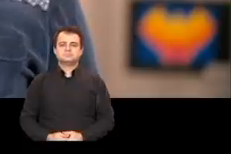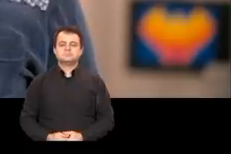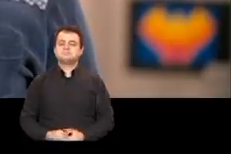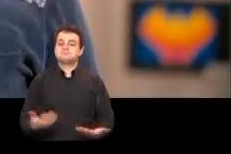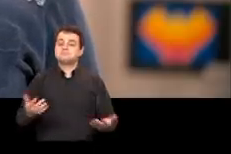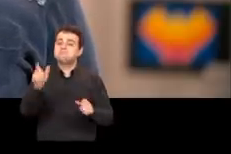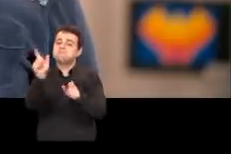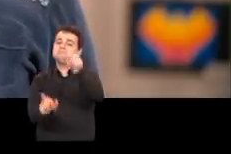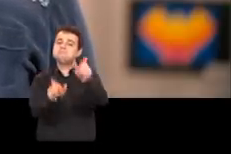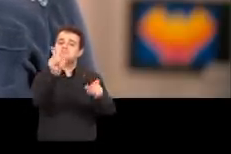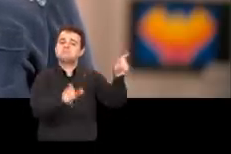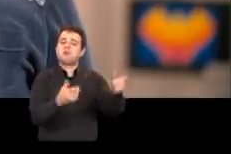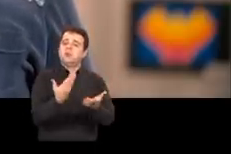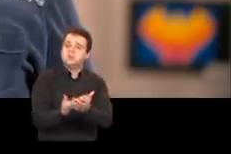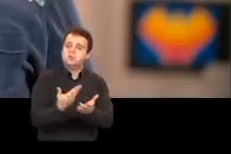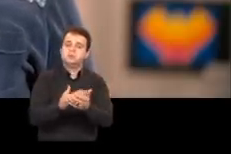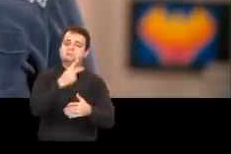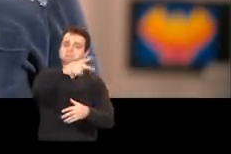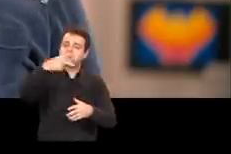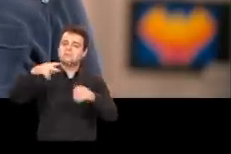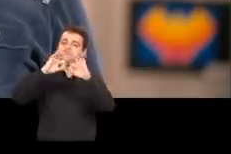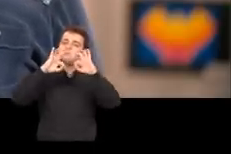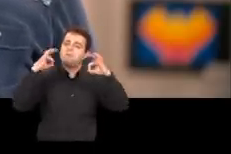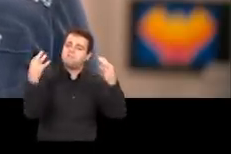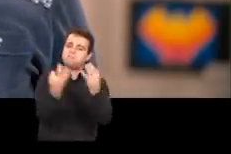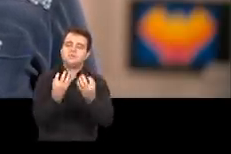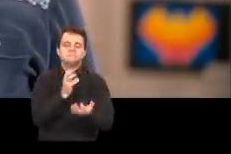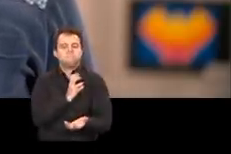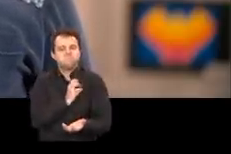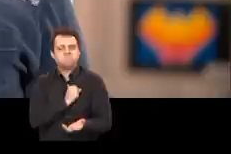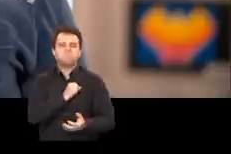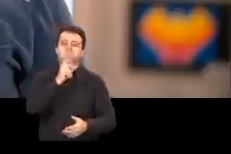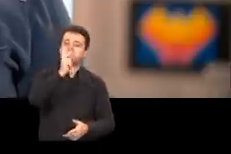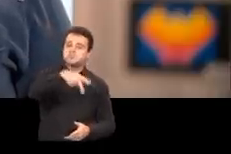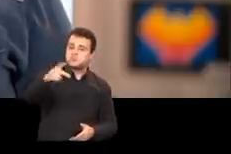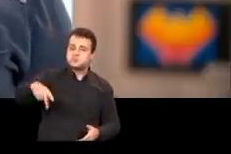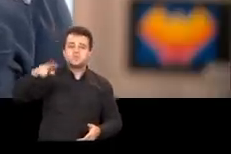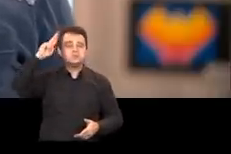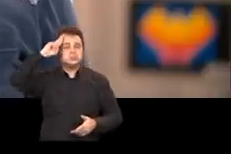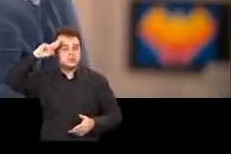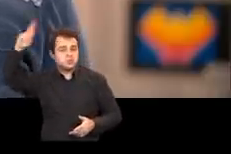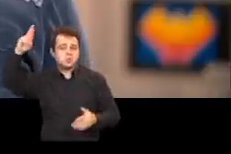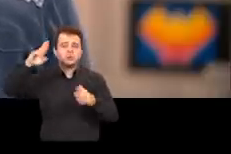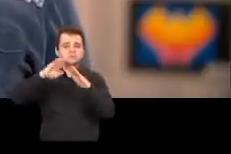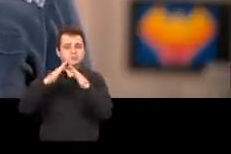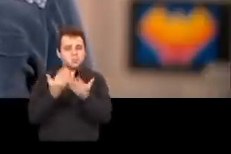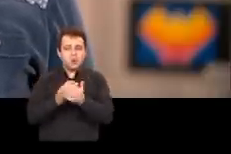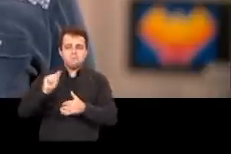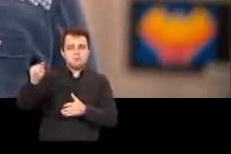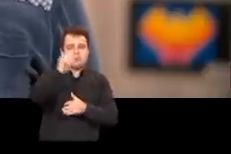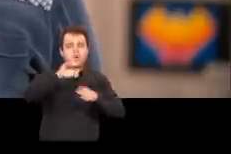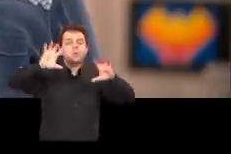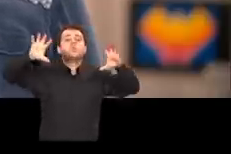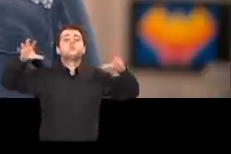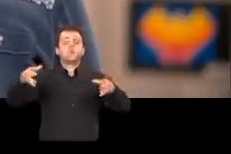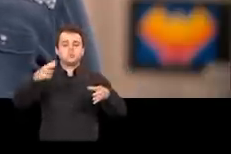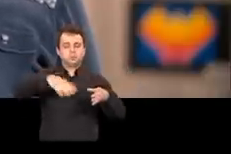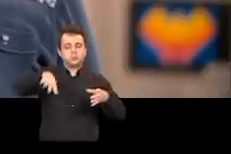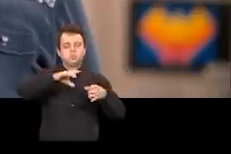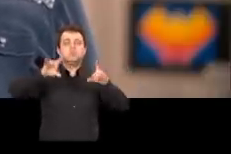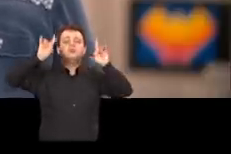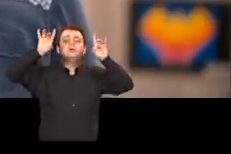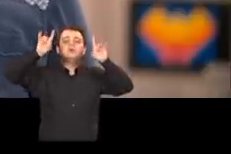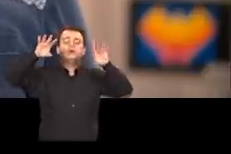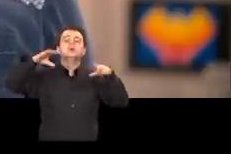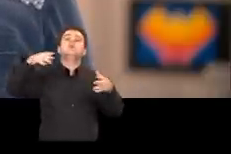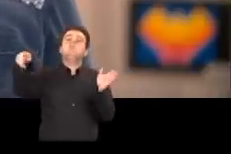Caros estudantes e seus familiares, professores, gestores e toda a equipe técnica da